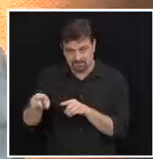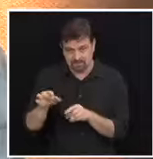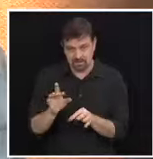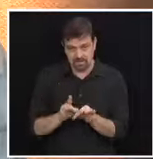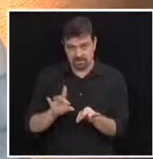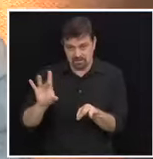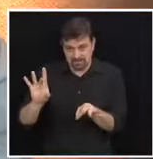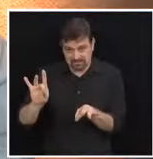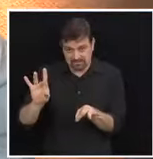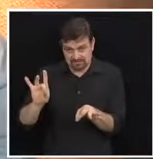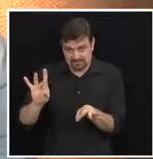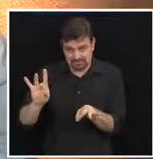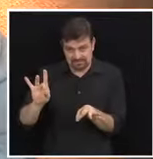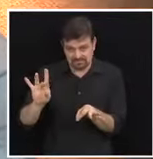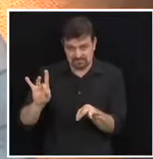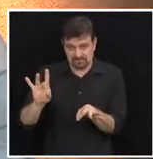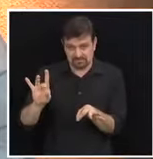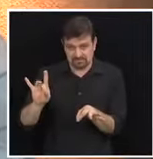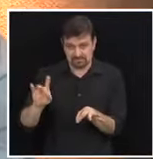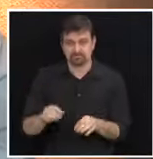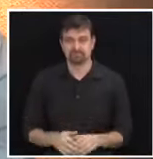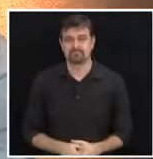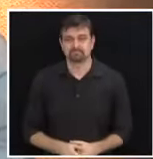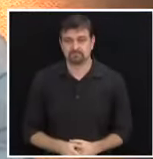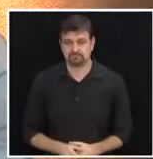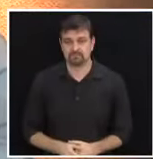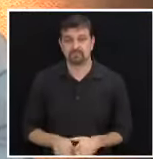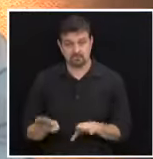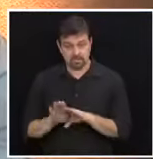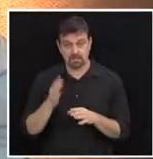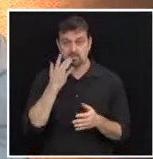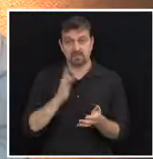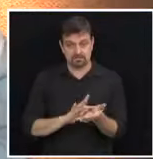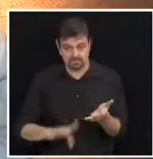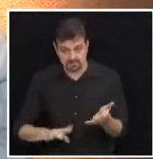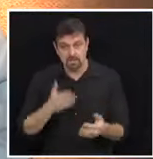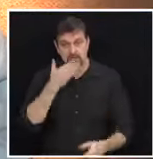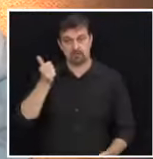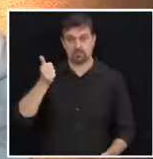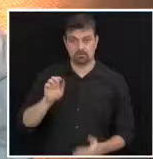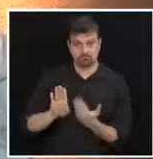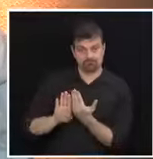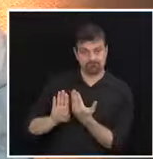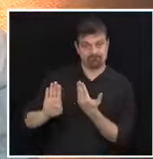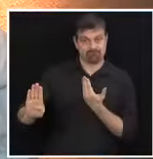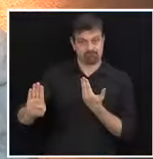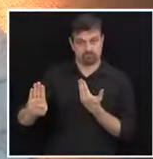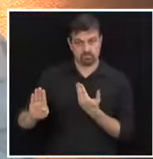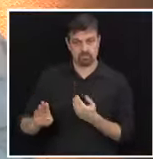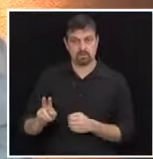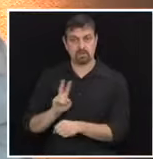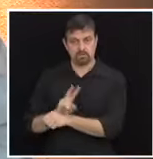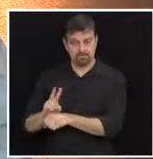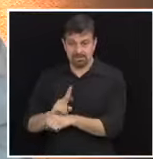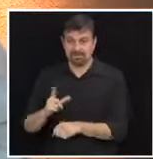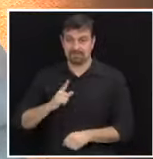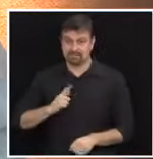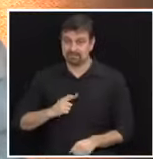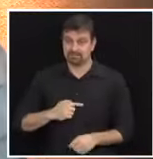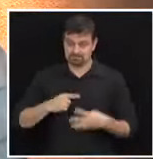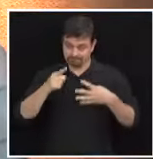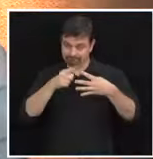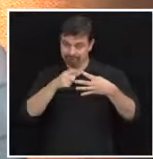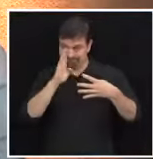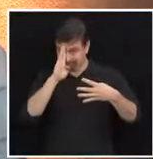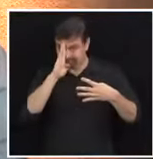e secreção e sêmen e sangue, muito melhor. Mas é claro que tem situações que são de altíssimos riscos e